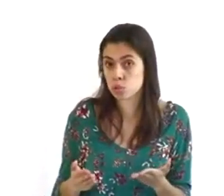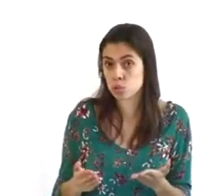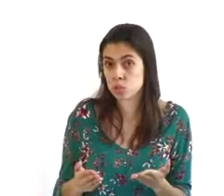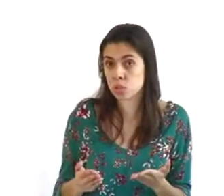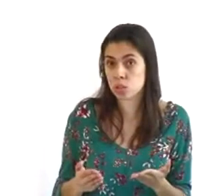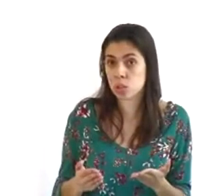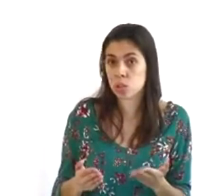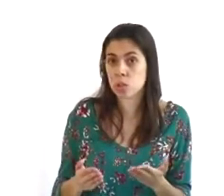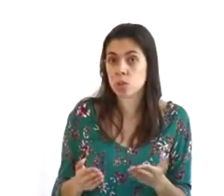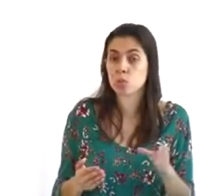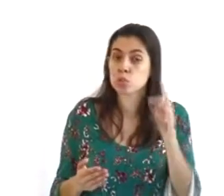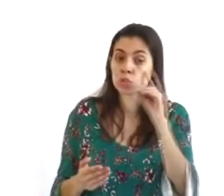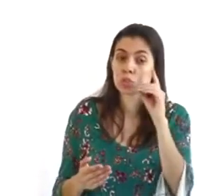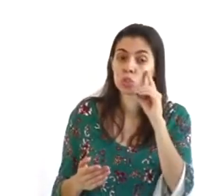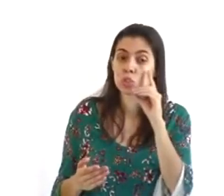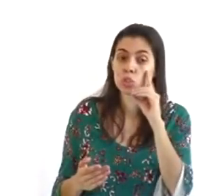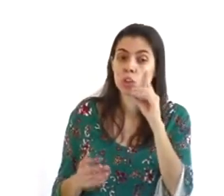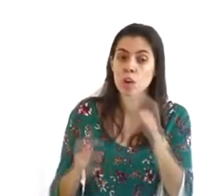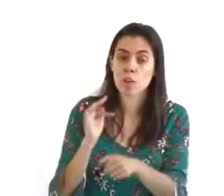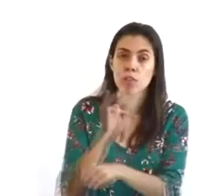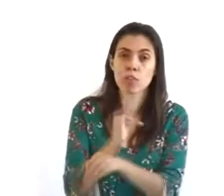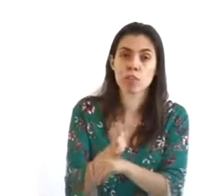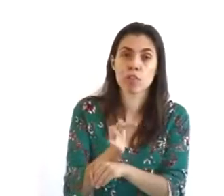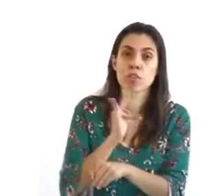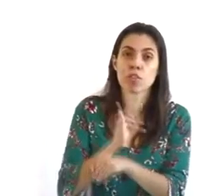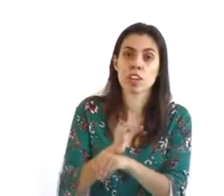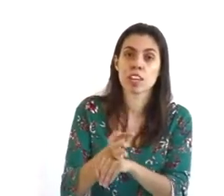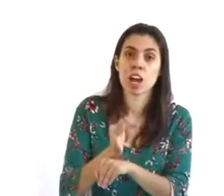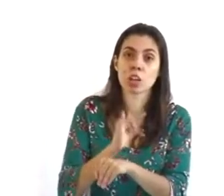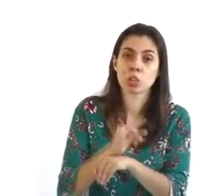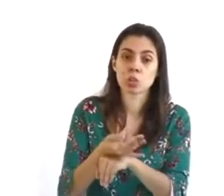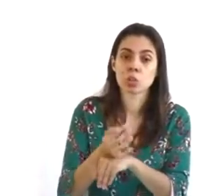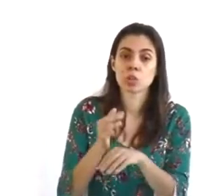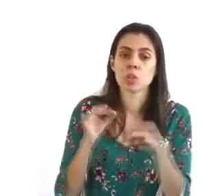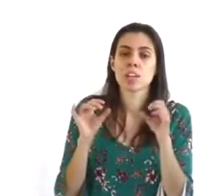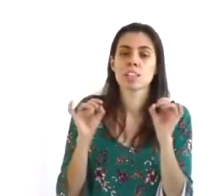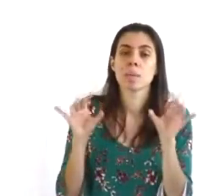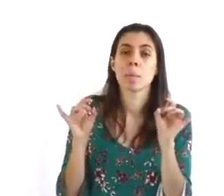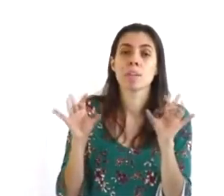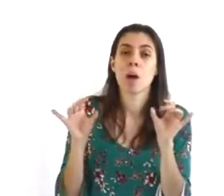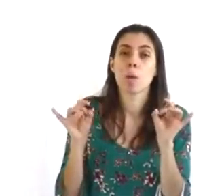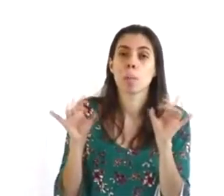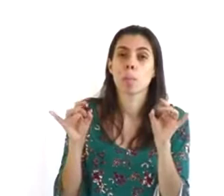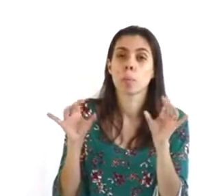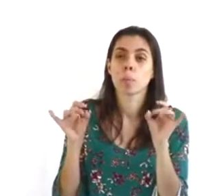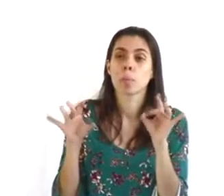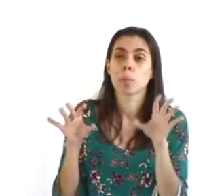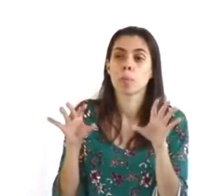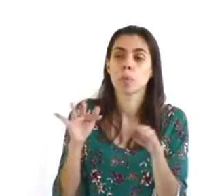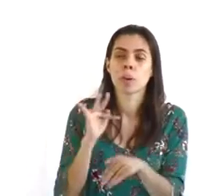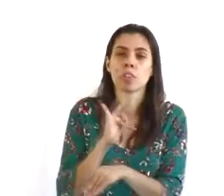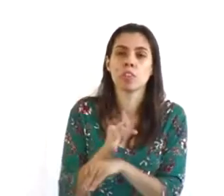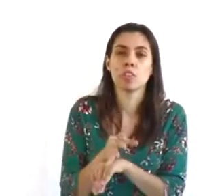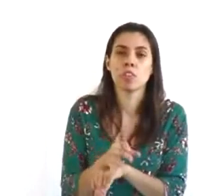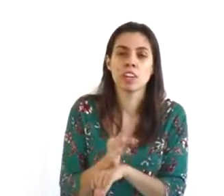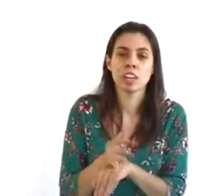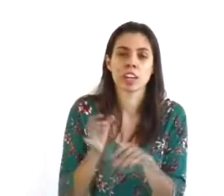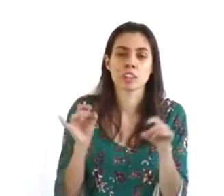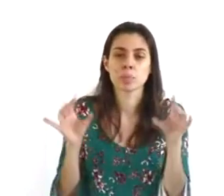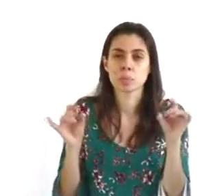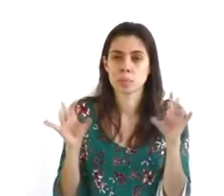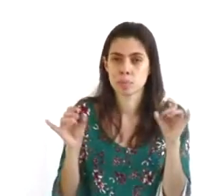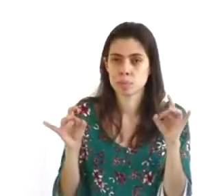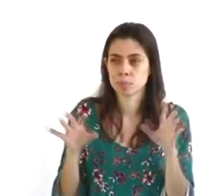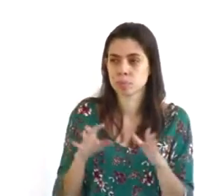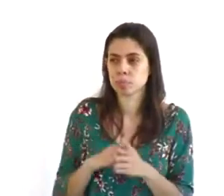eu não dizer que entre o feriado de 4 de julho, da independência americana, e este, talvez seja o principal feriado dos americanos. Este